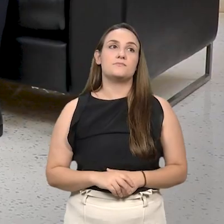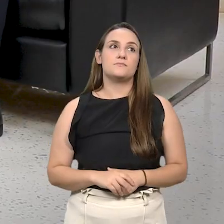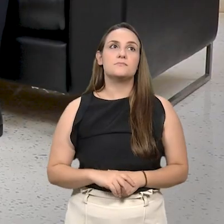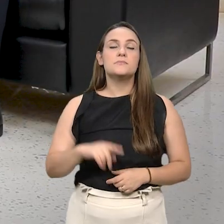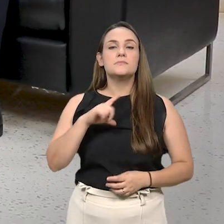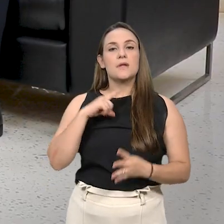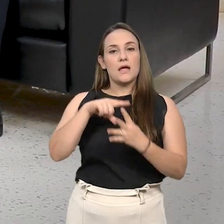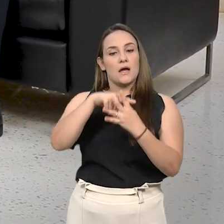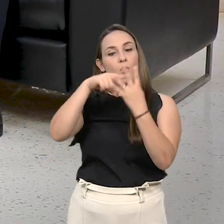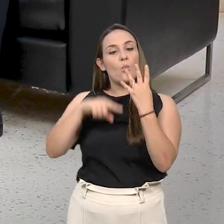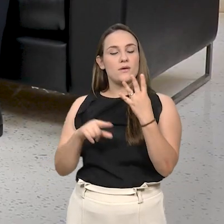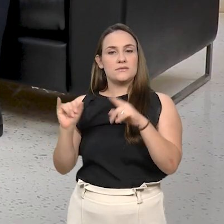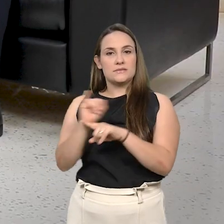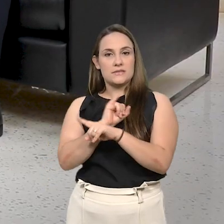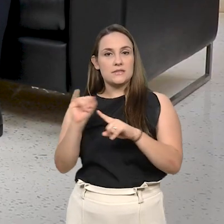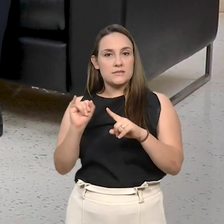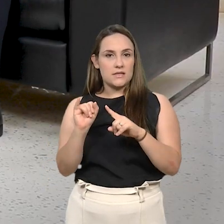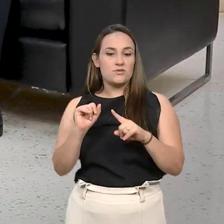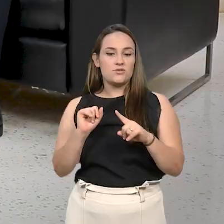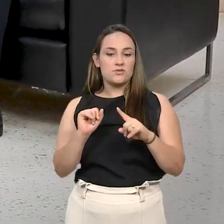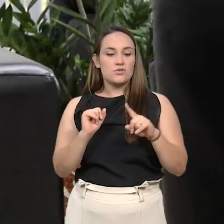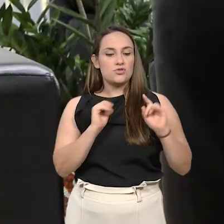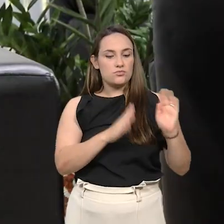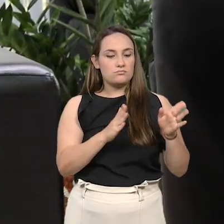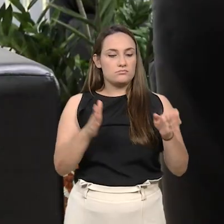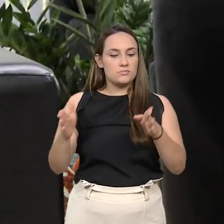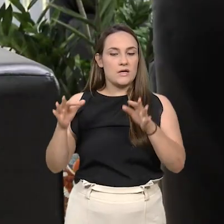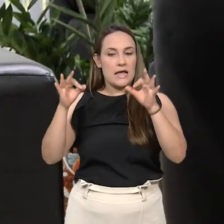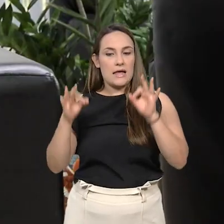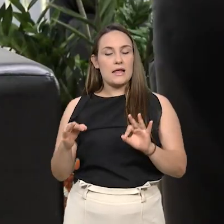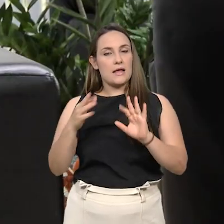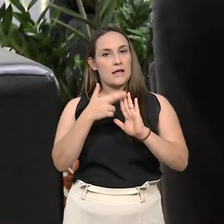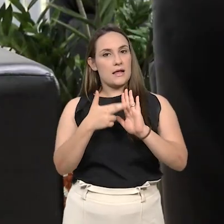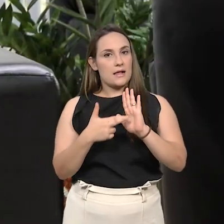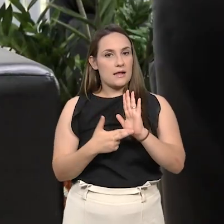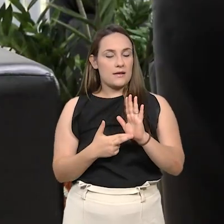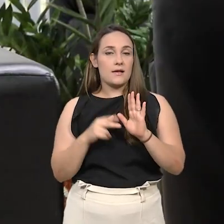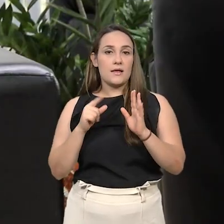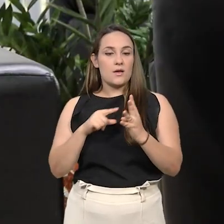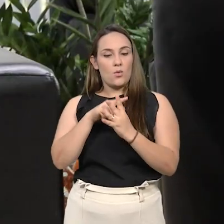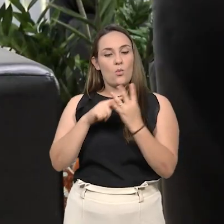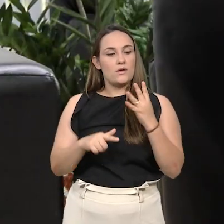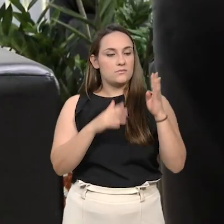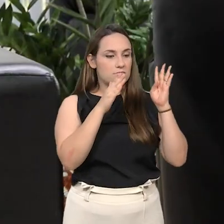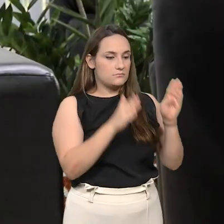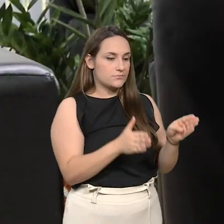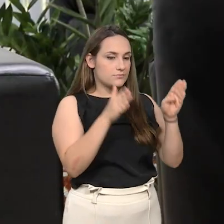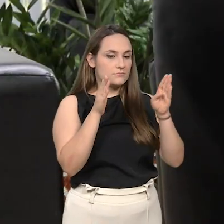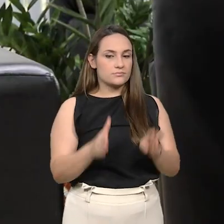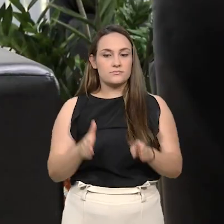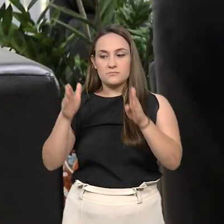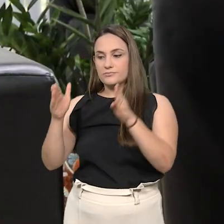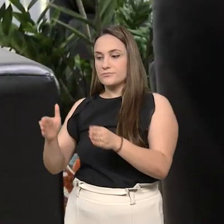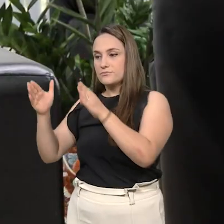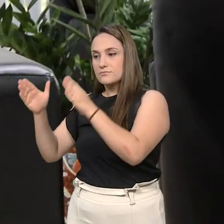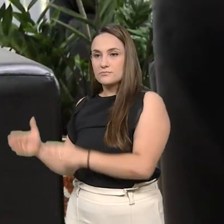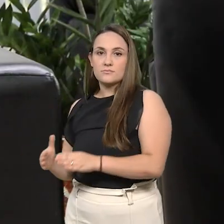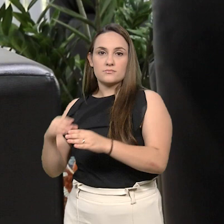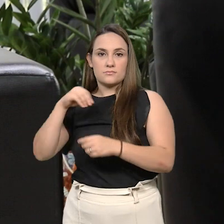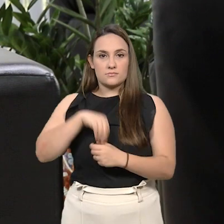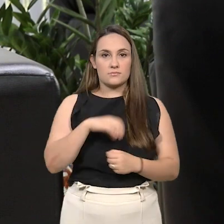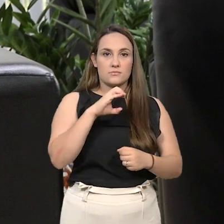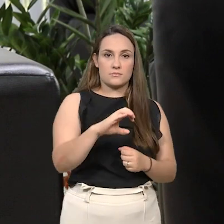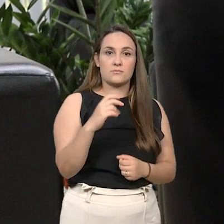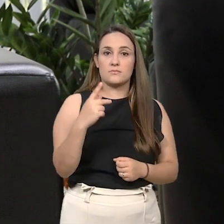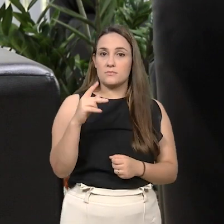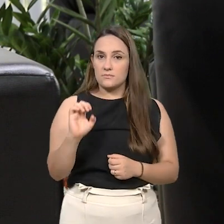são 4 instrumentos. Aí fala assim, mas por que 4? Porque são os 4 departamentos que tem na Central de Processamento Eletrônico.